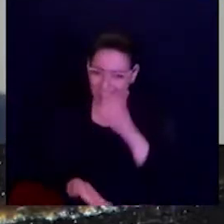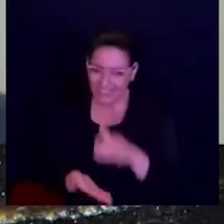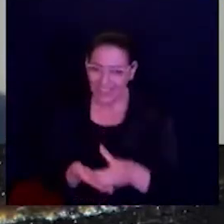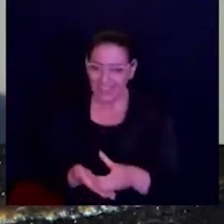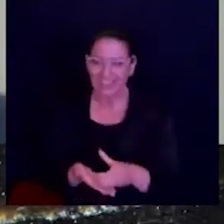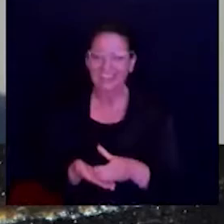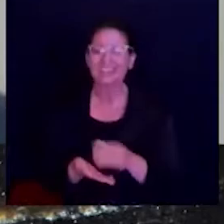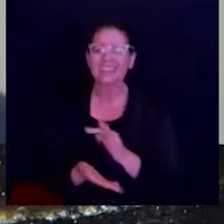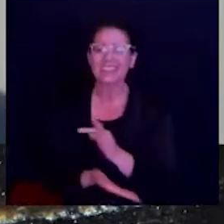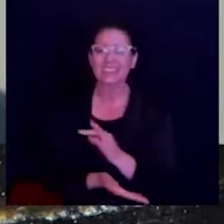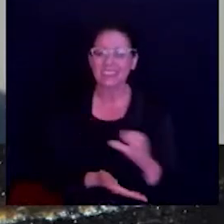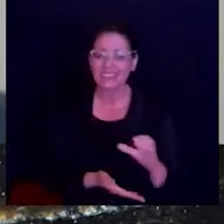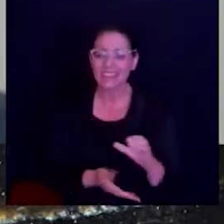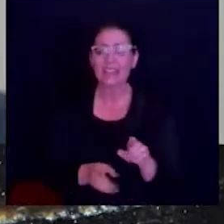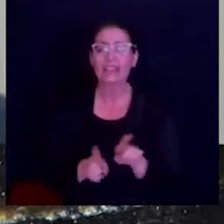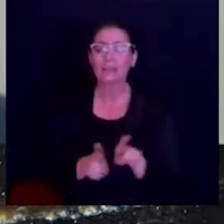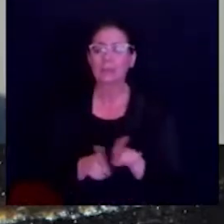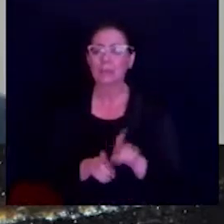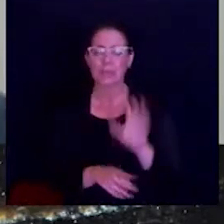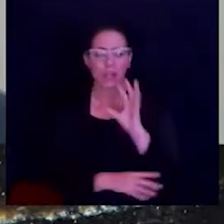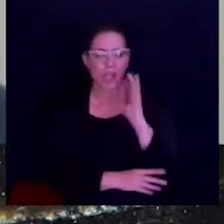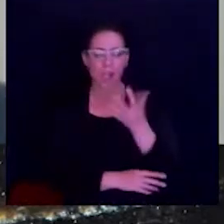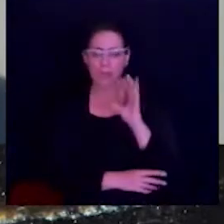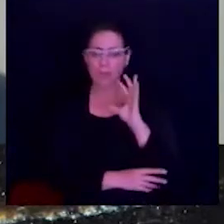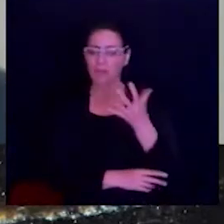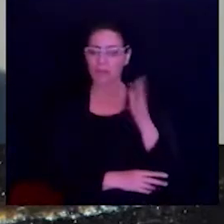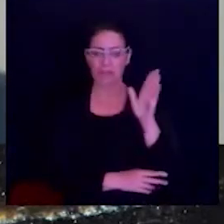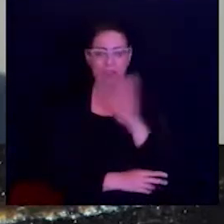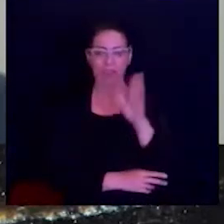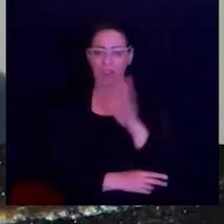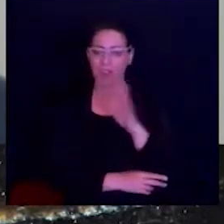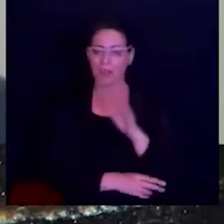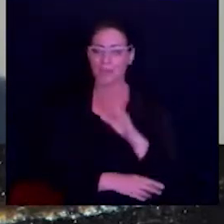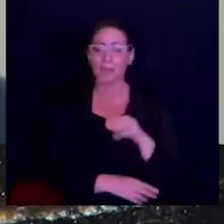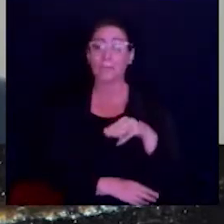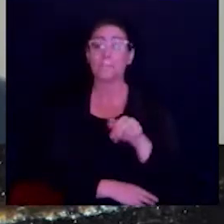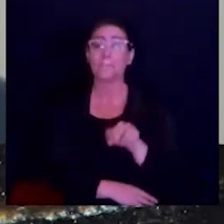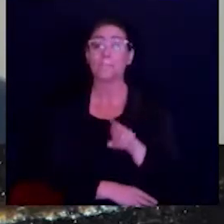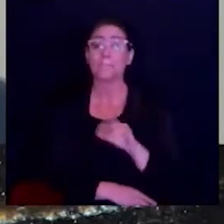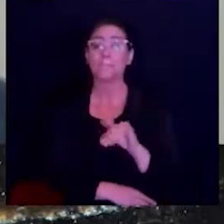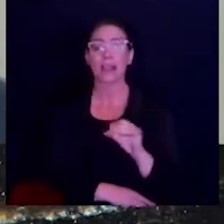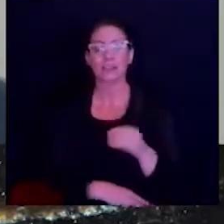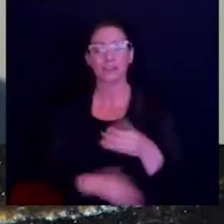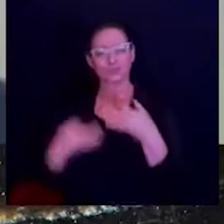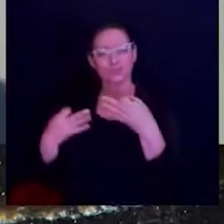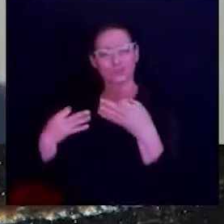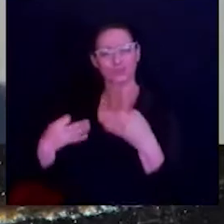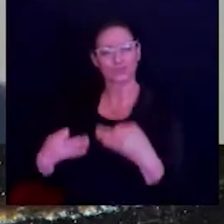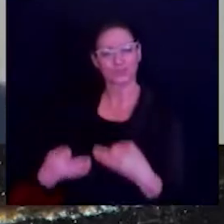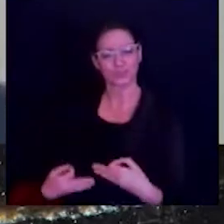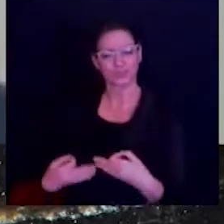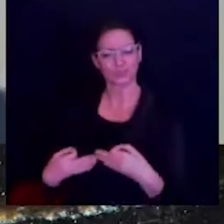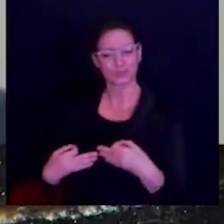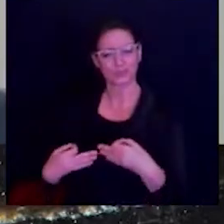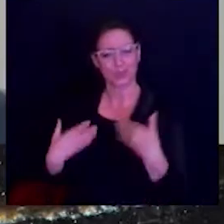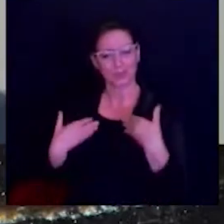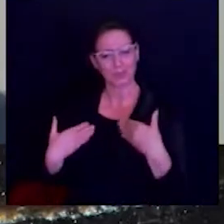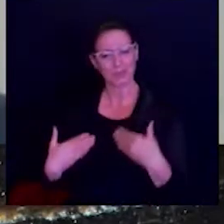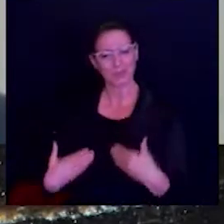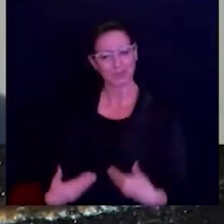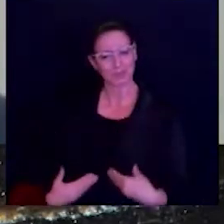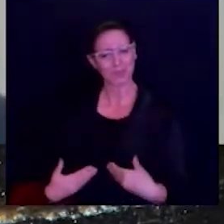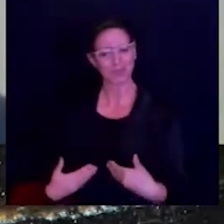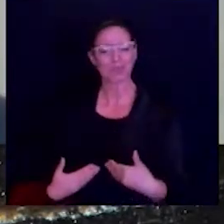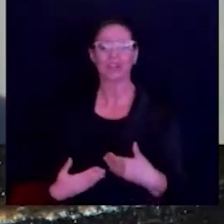rápido, voltado sempre a resolver problemas. Márcio, sua postura sempre impecável, calma,